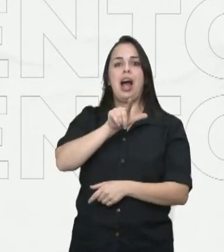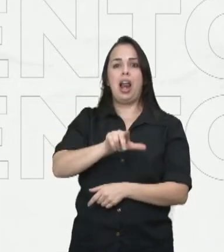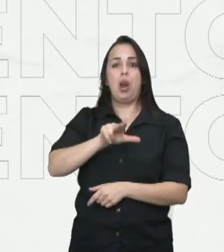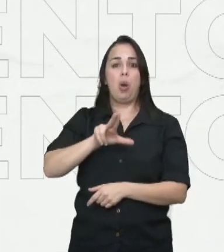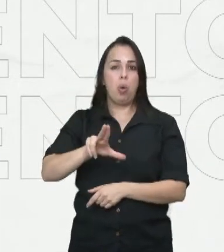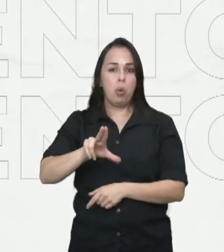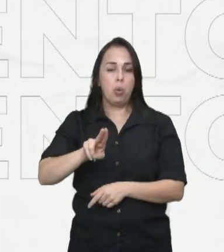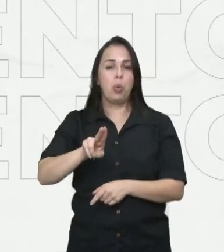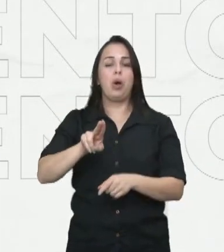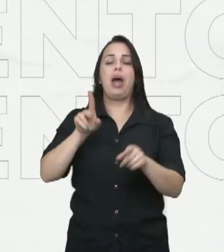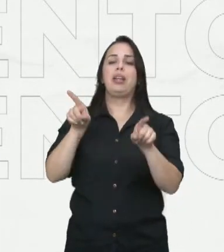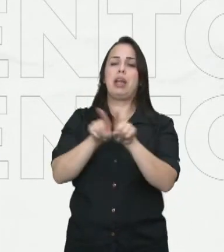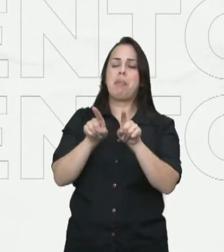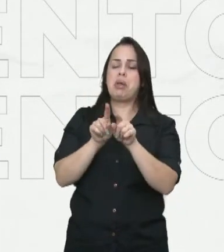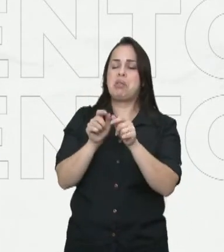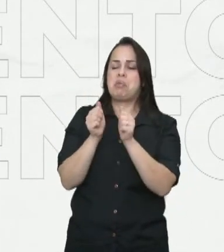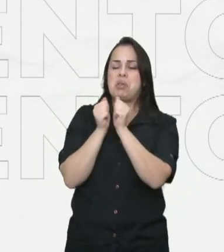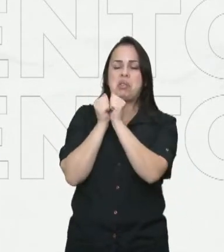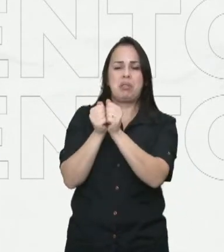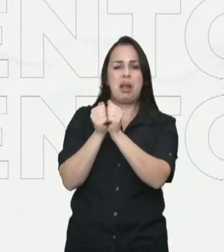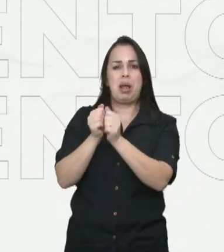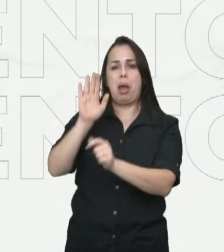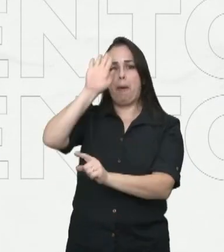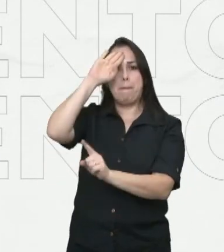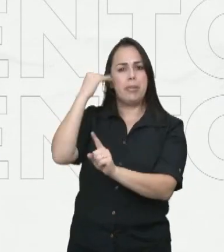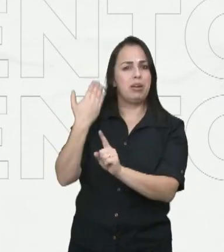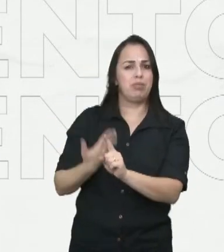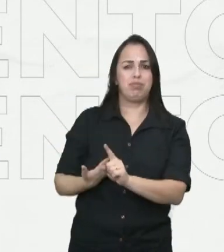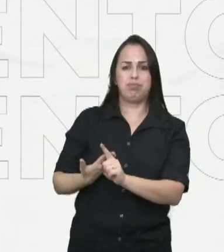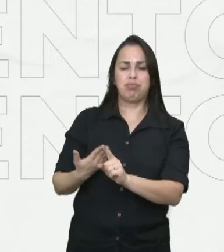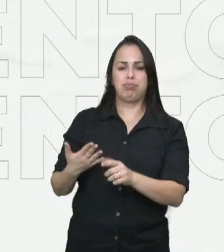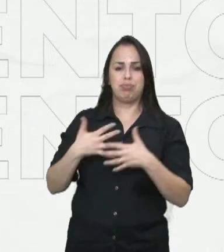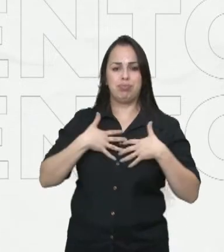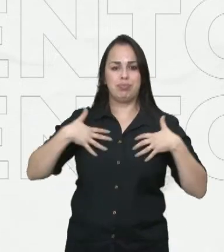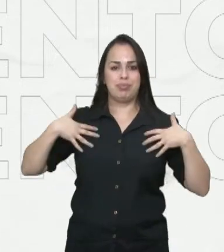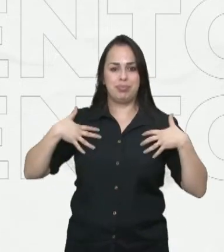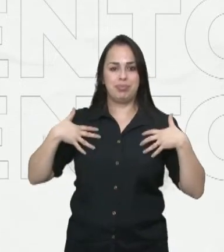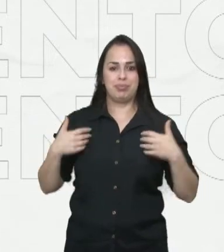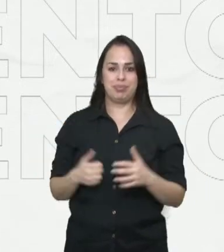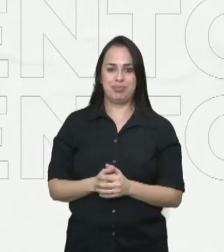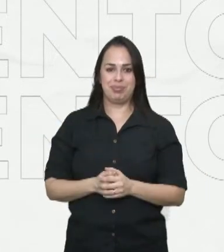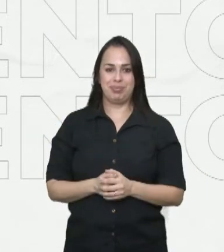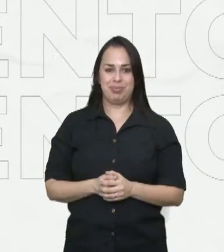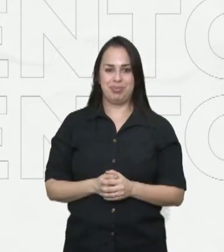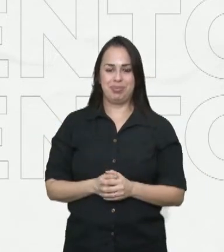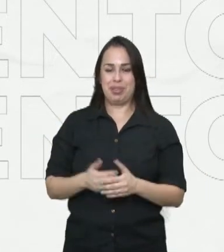uma companheira maravilhosa, uma honra estar com todos vocês.